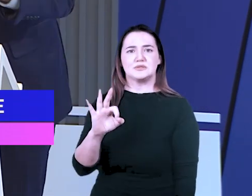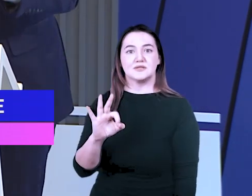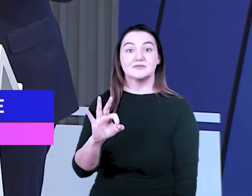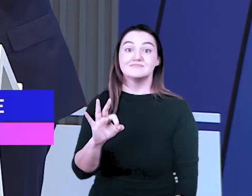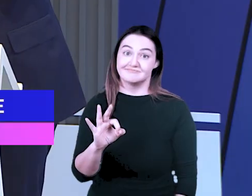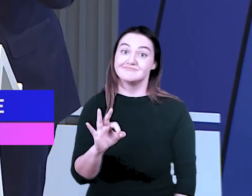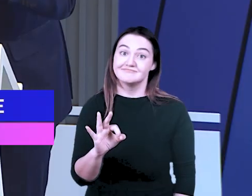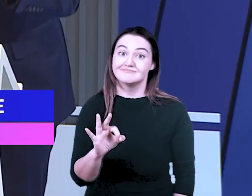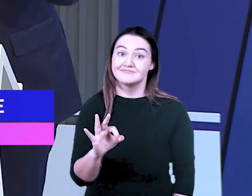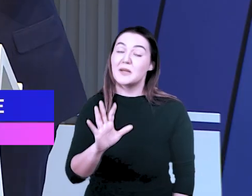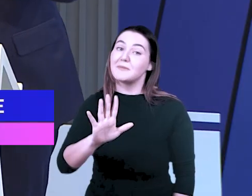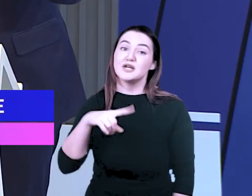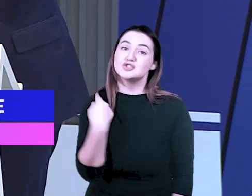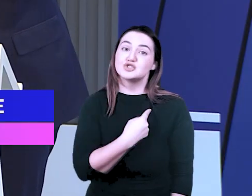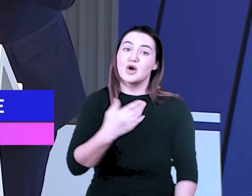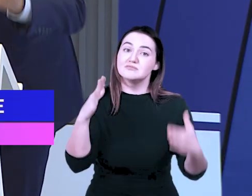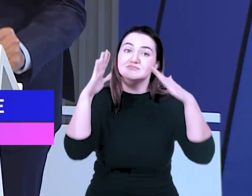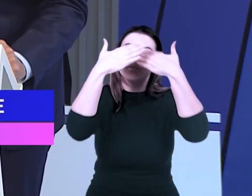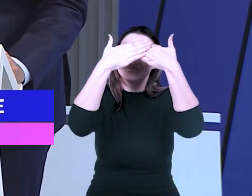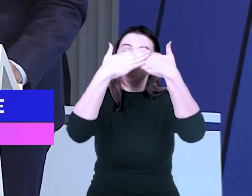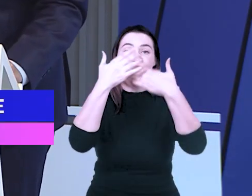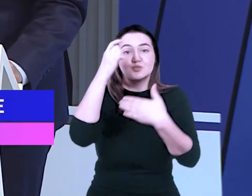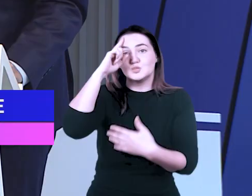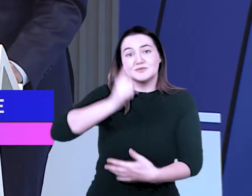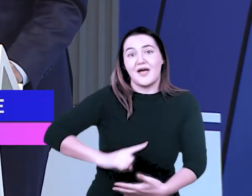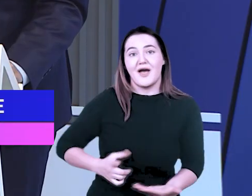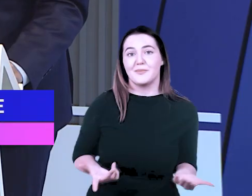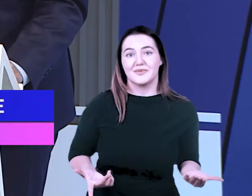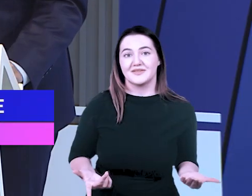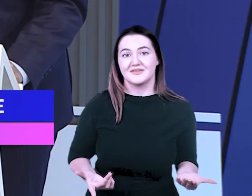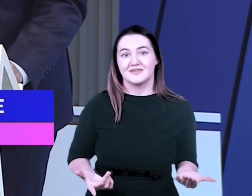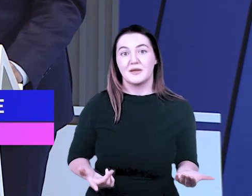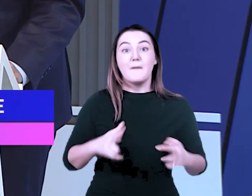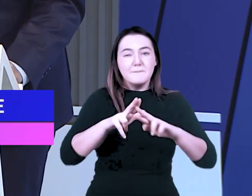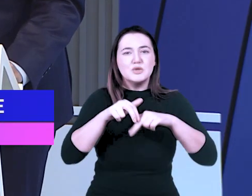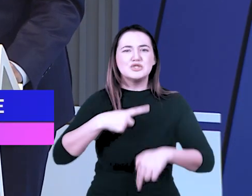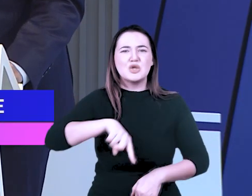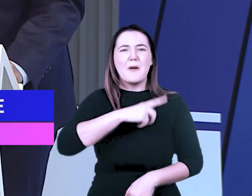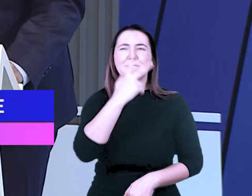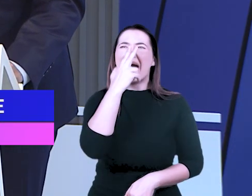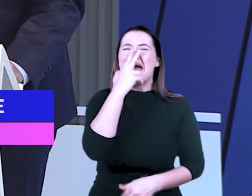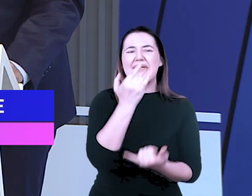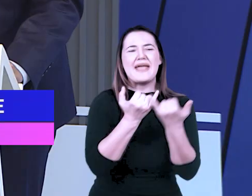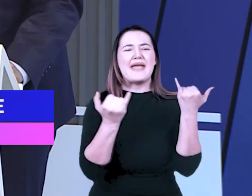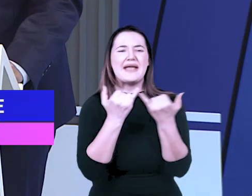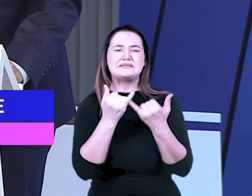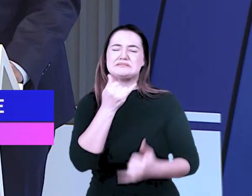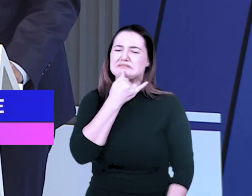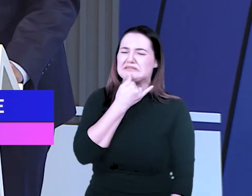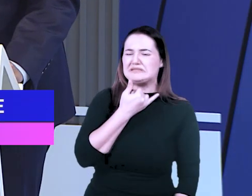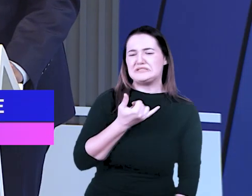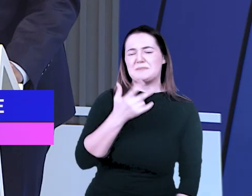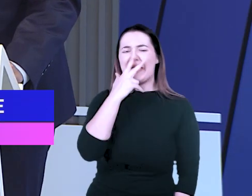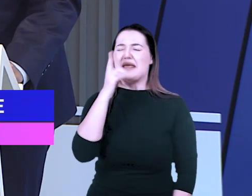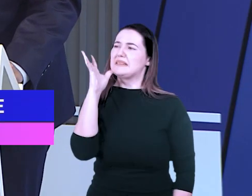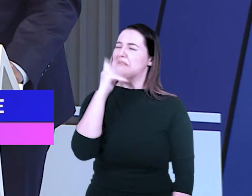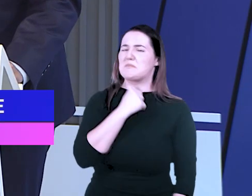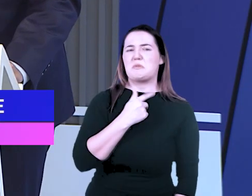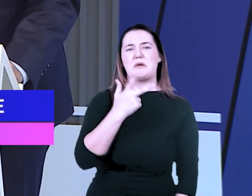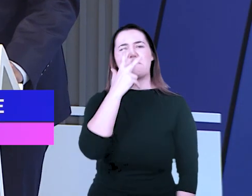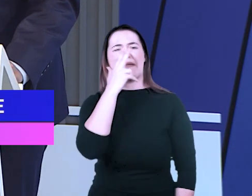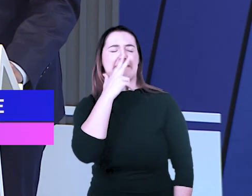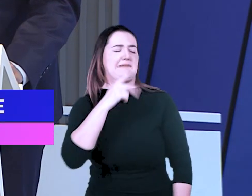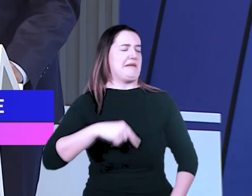da forma como Ele tem agido. Deus não se equivoca. O tempo de Deus é